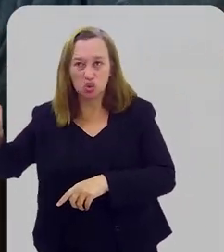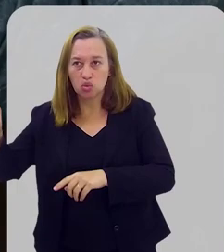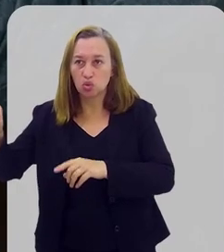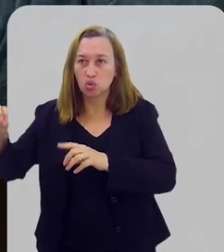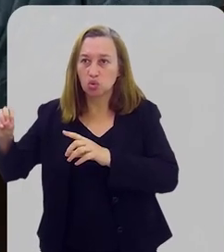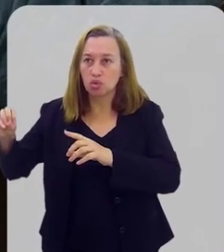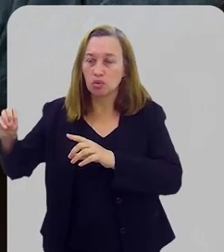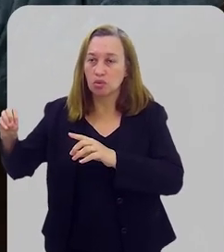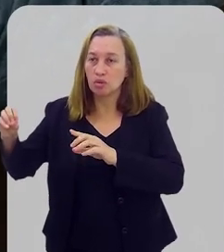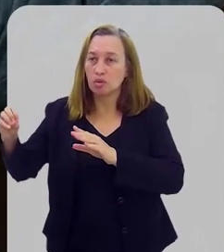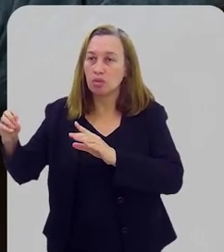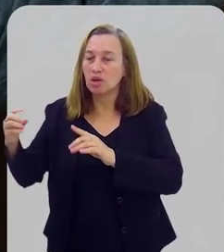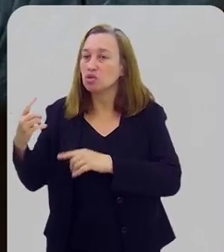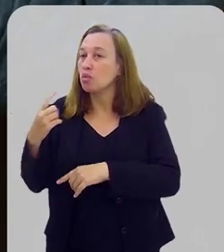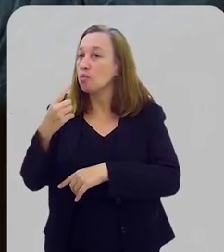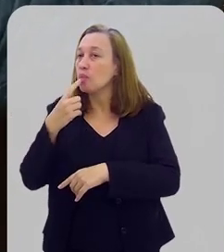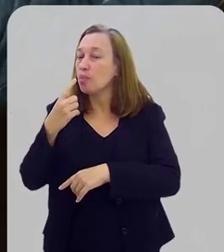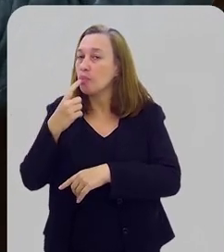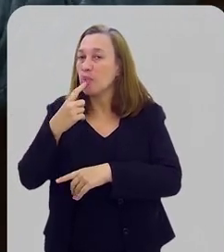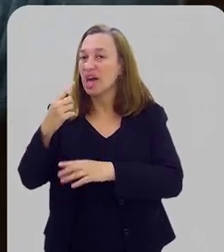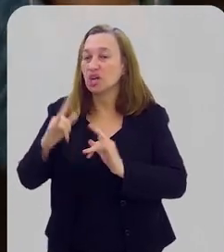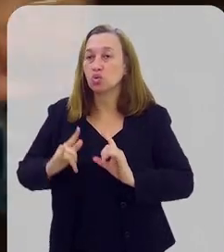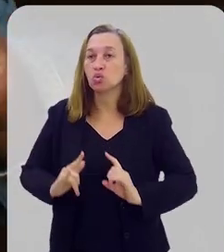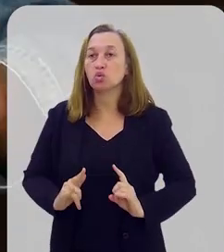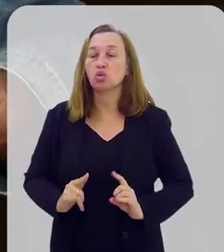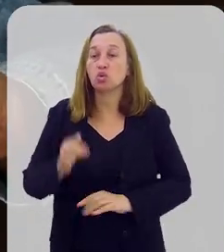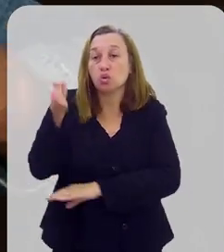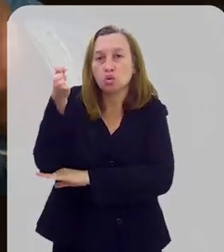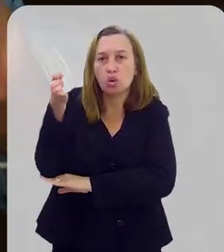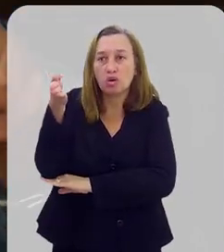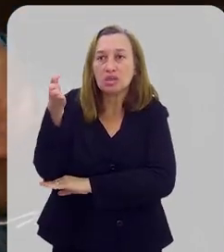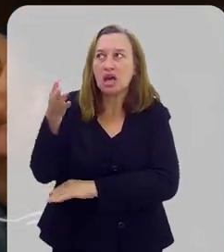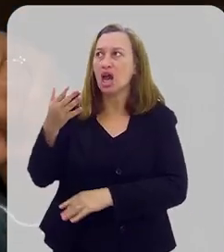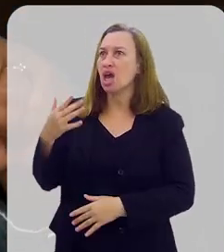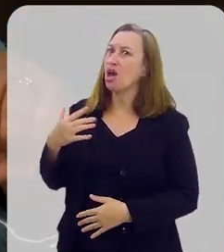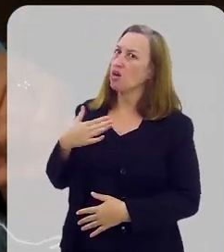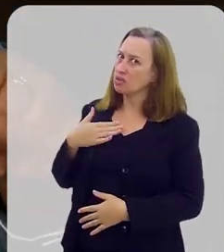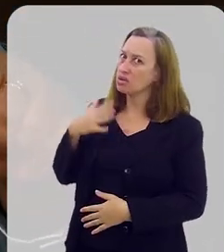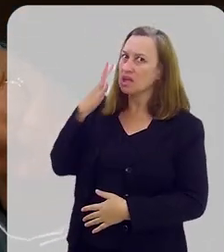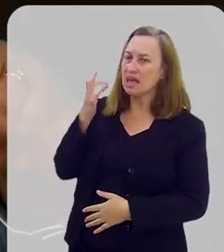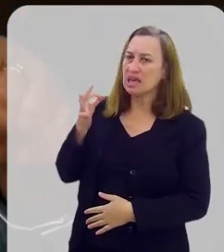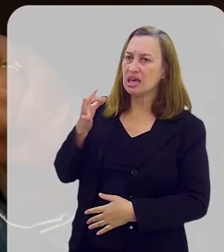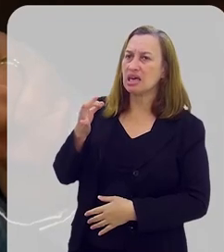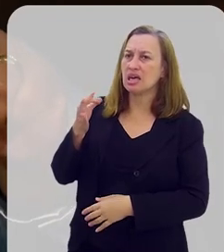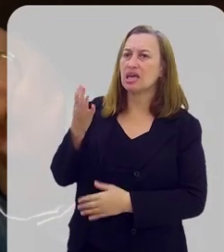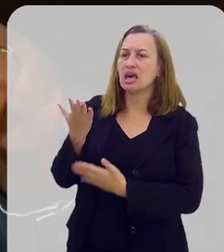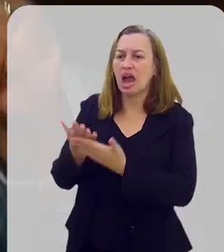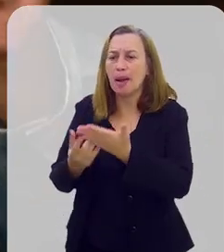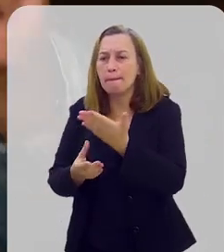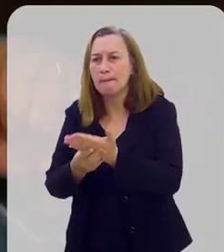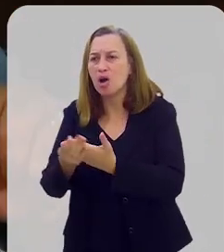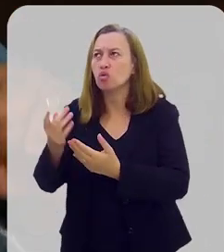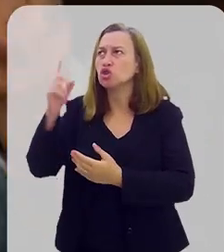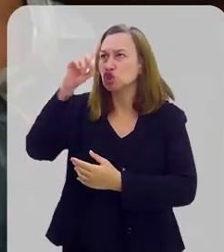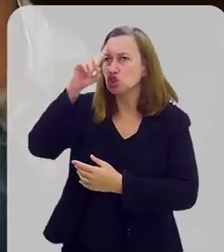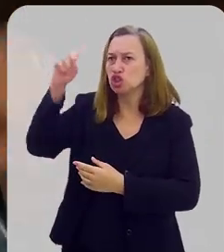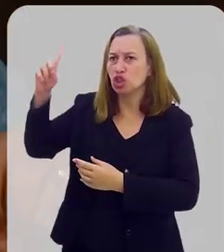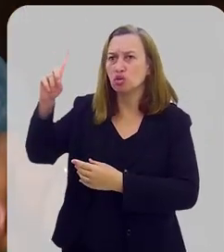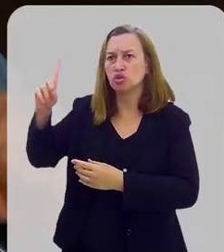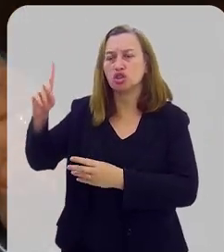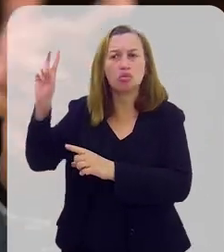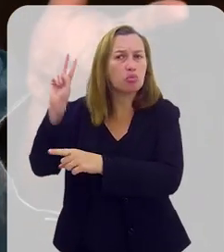Hotel meu pai Então e e de uma coisa eu entendo se isso não é a mão de Deus que protegeu